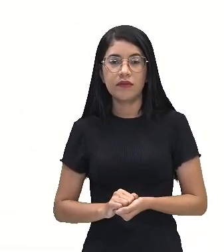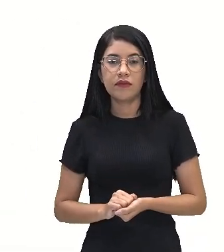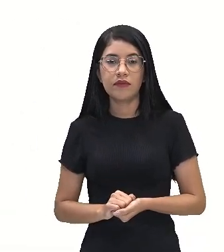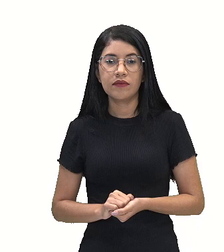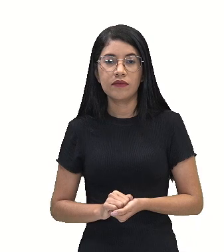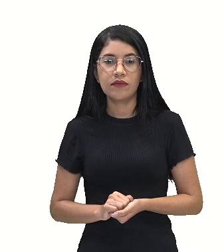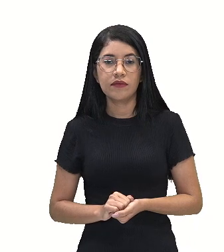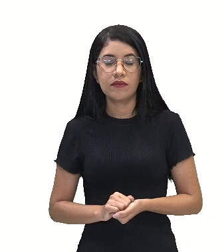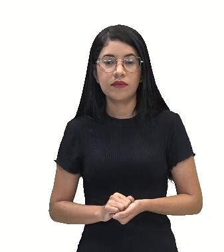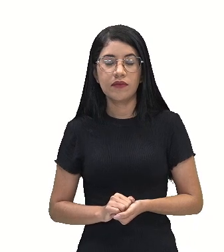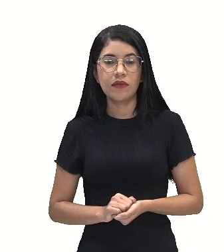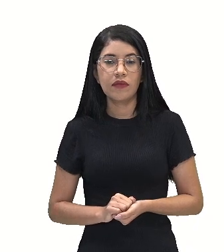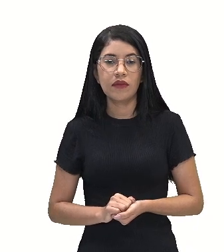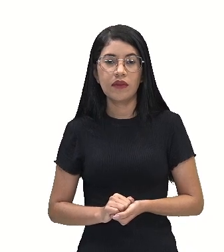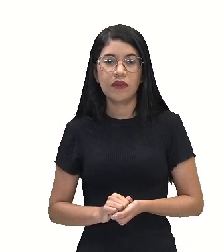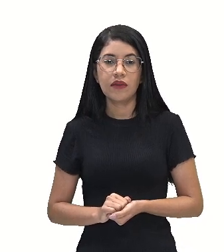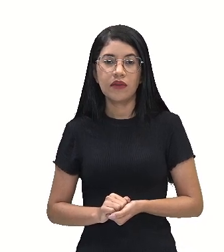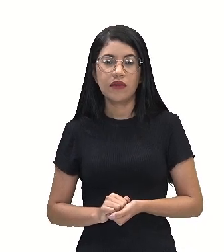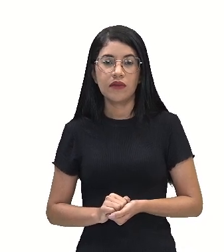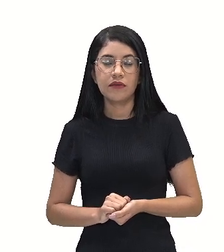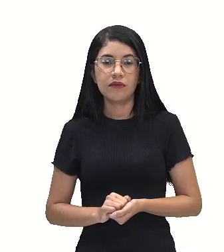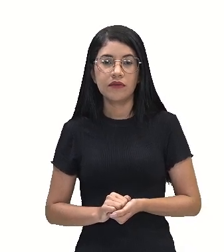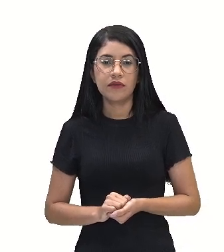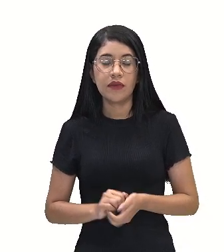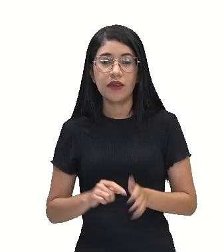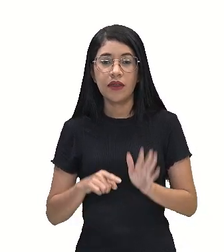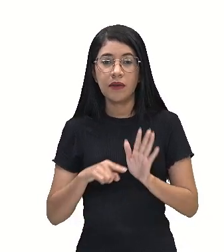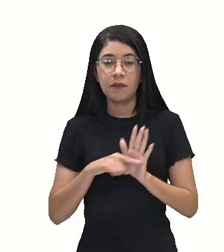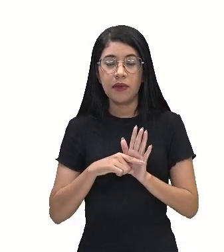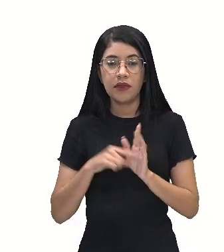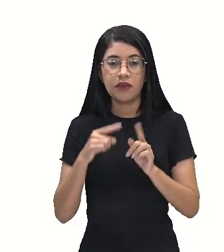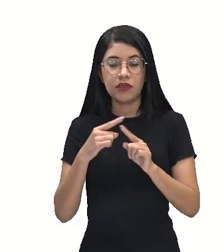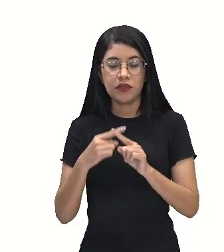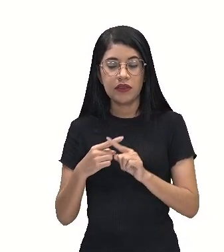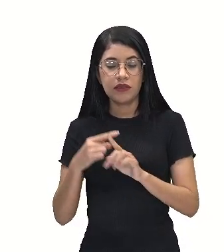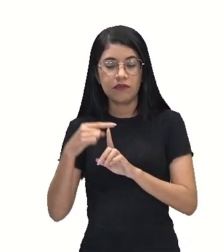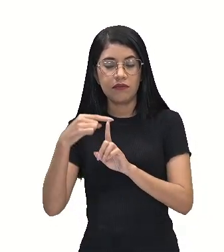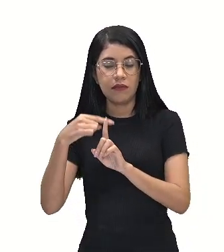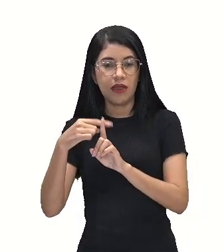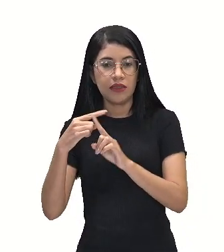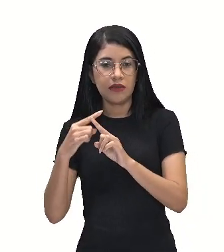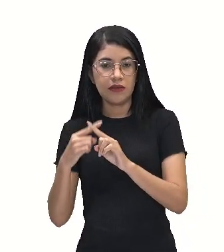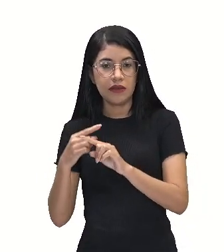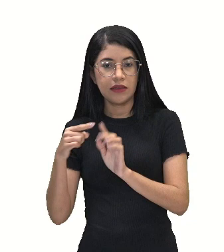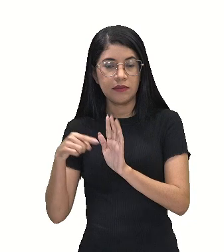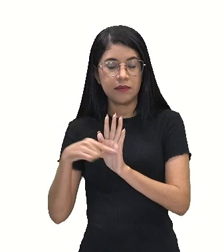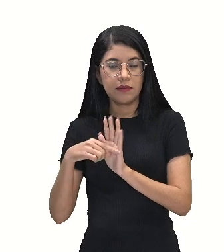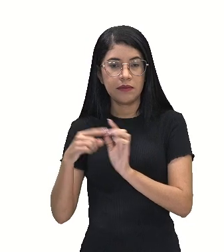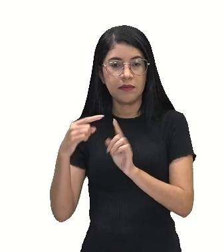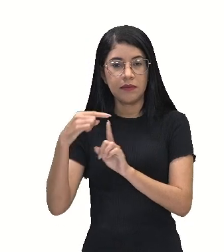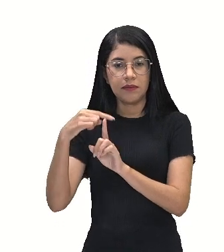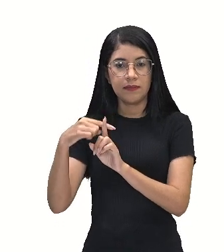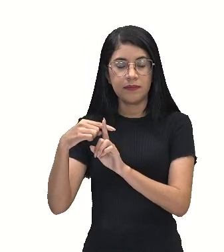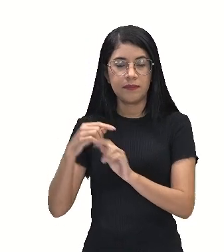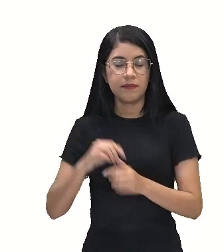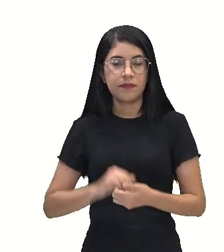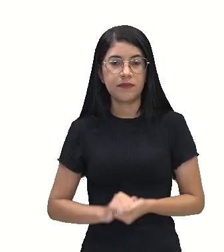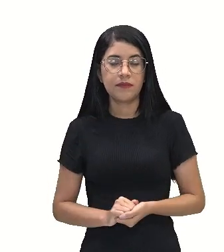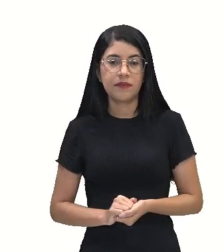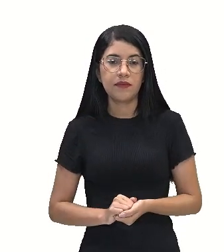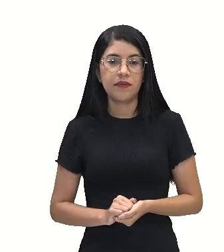1 positivo. Menos vezes mais, menos vezes menos, mais. Mais,